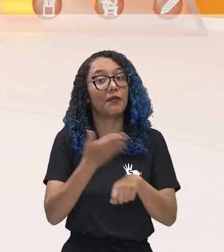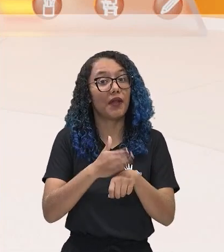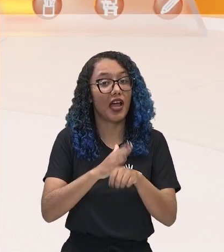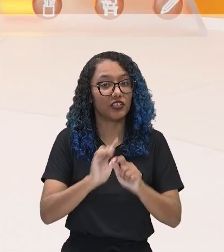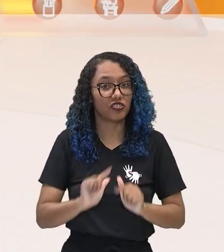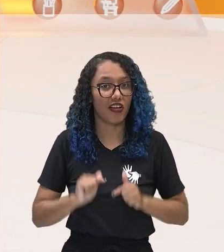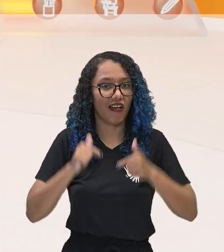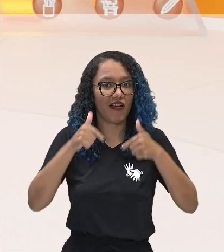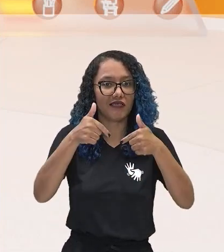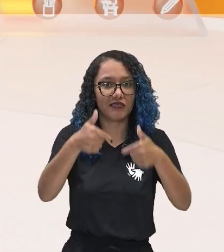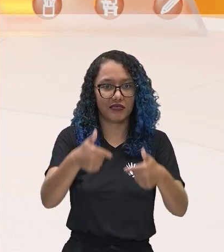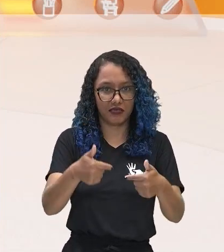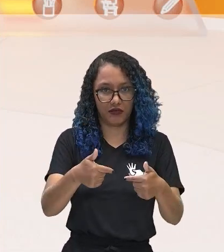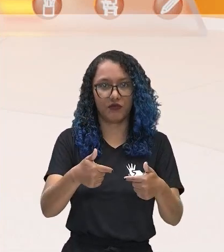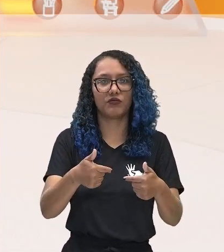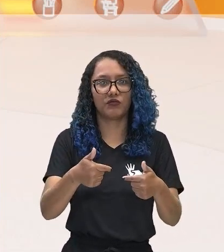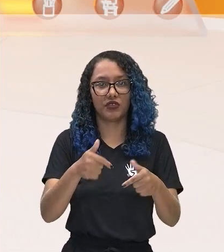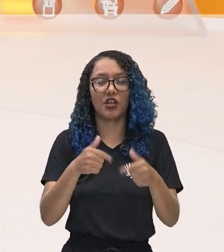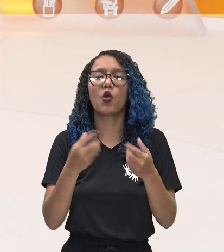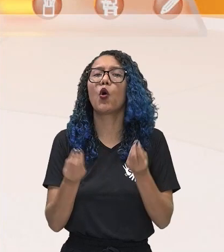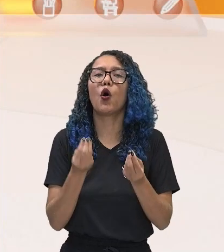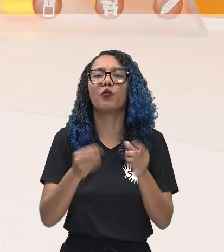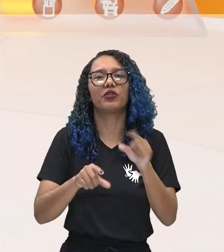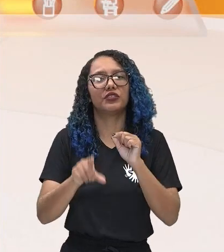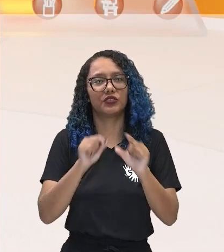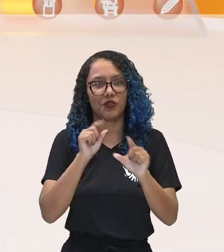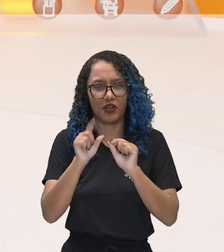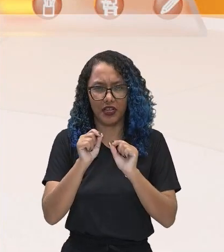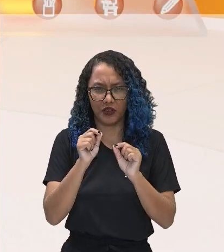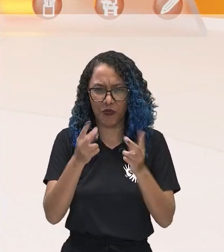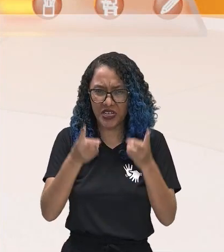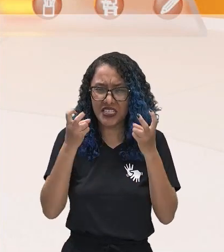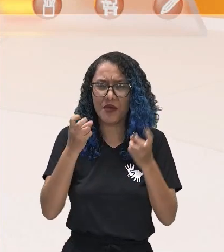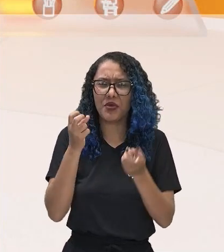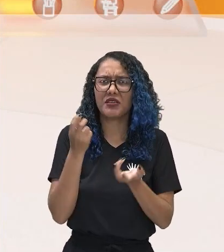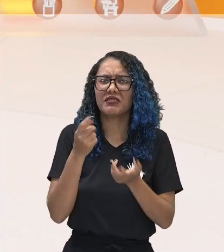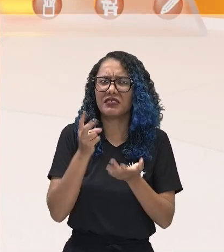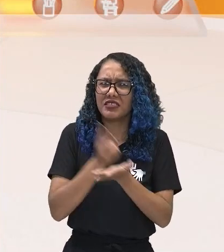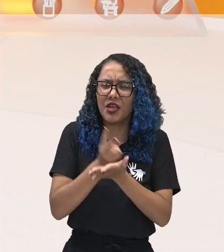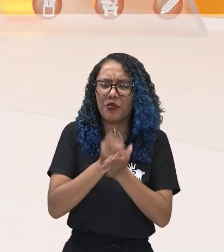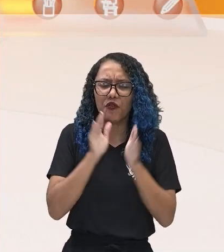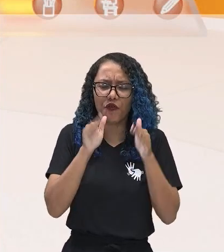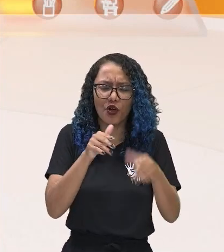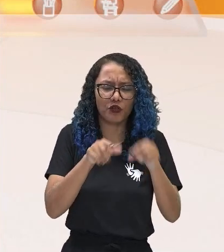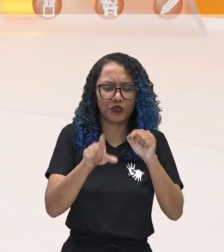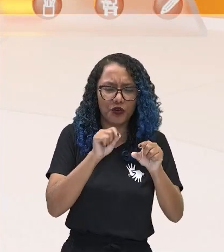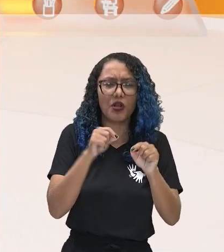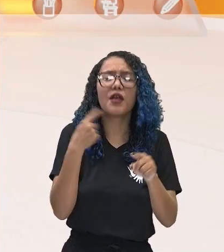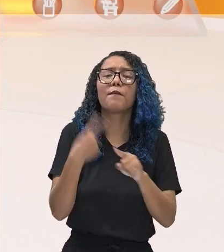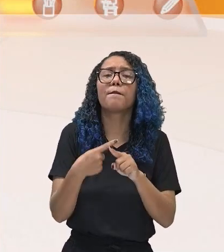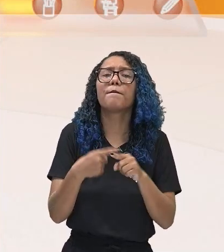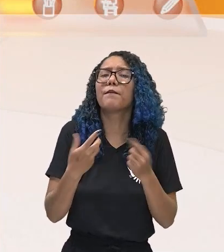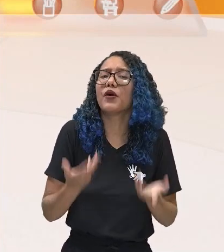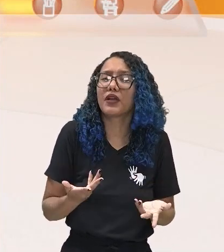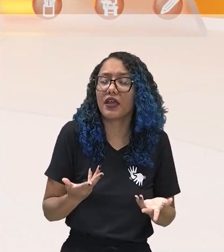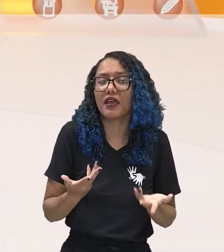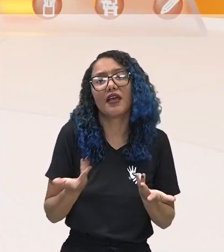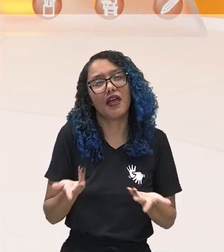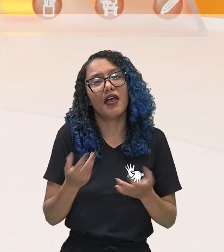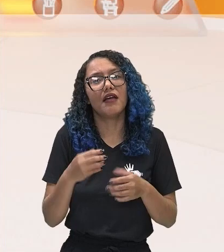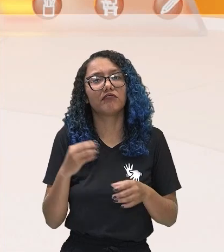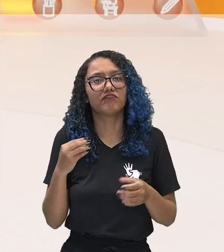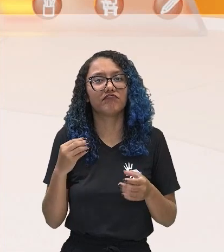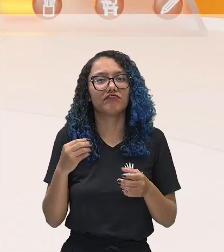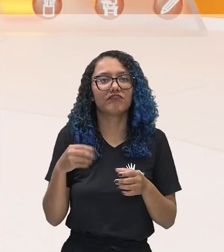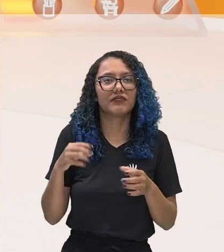né, da escolha, porque é isso mesmo. Tá? O existencialismo, ele nos convoca a isso, né?